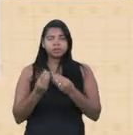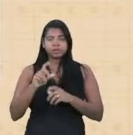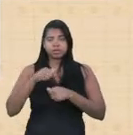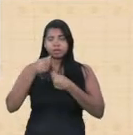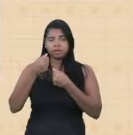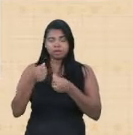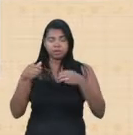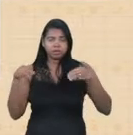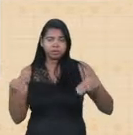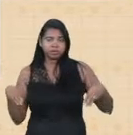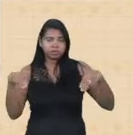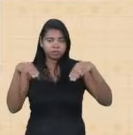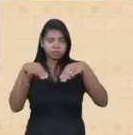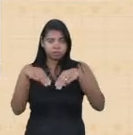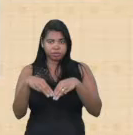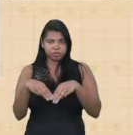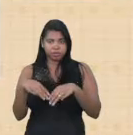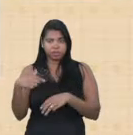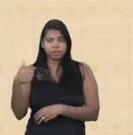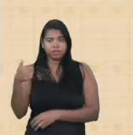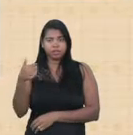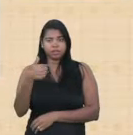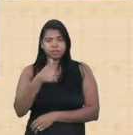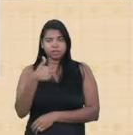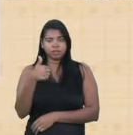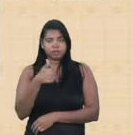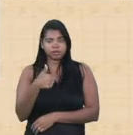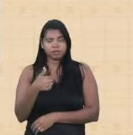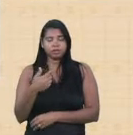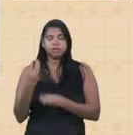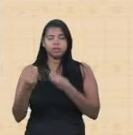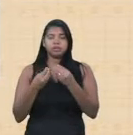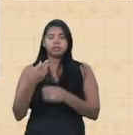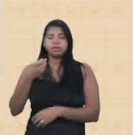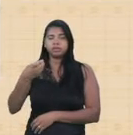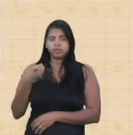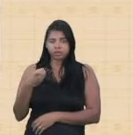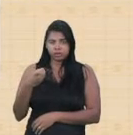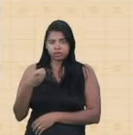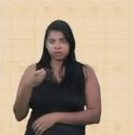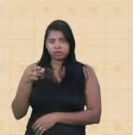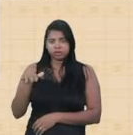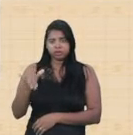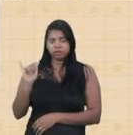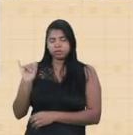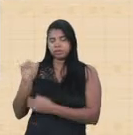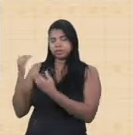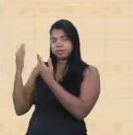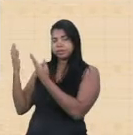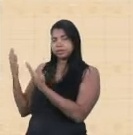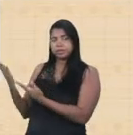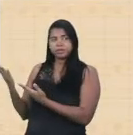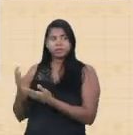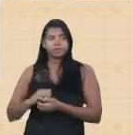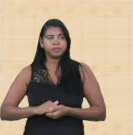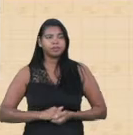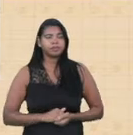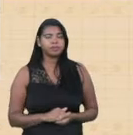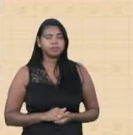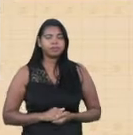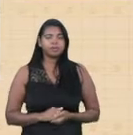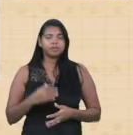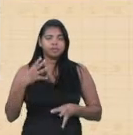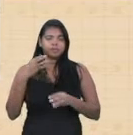magnética apontada para este lado, onde tem o lado X e o lado Y. Dessa forma, X e Y são